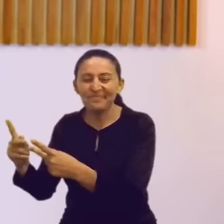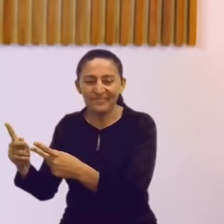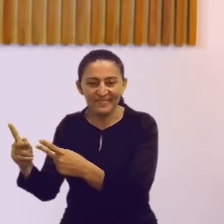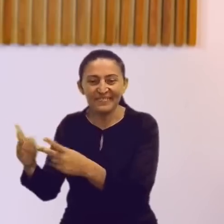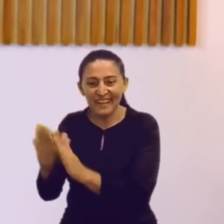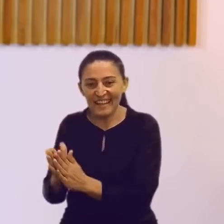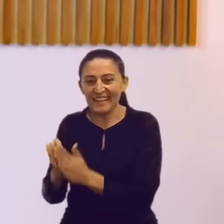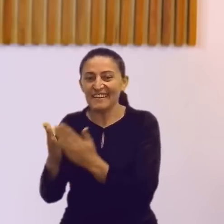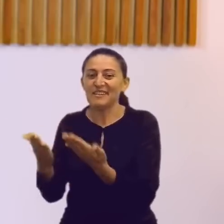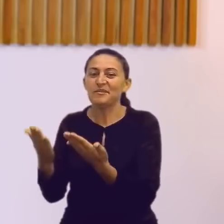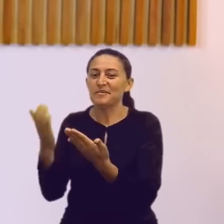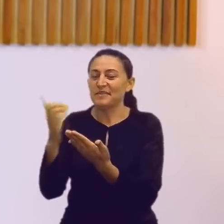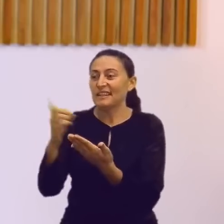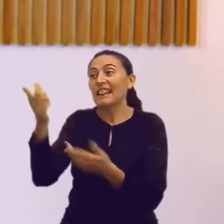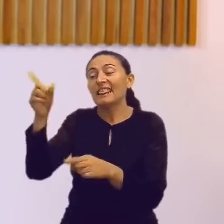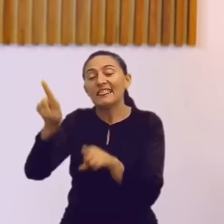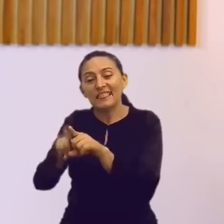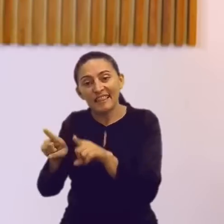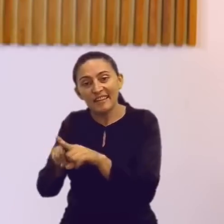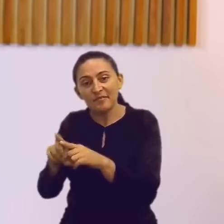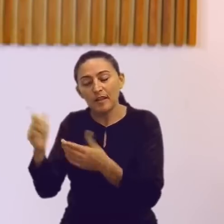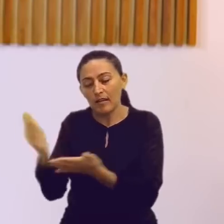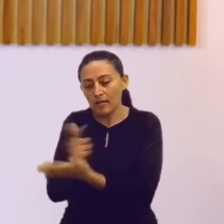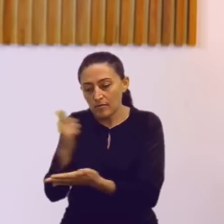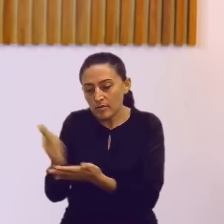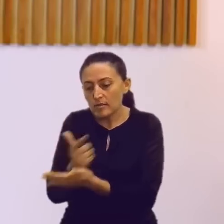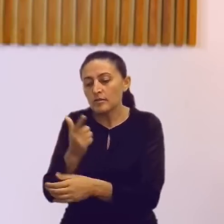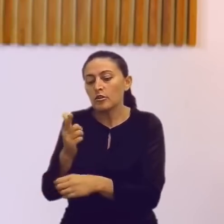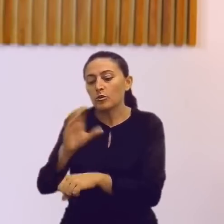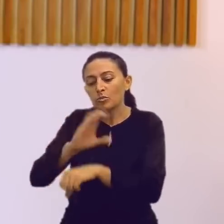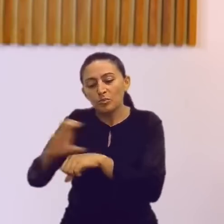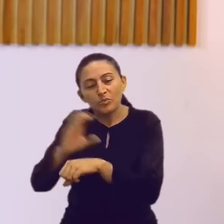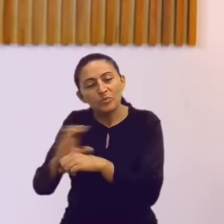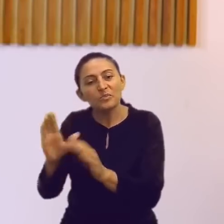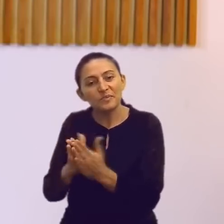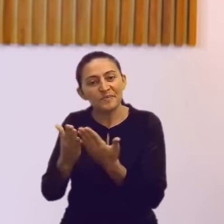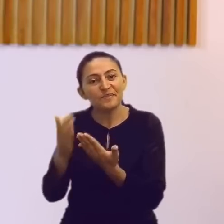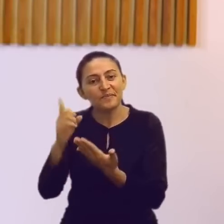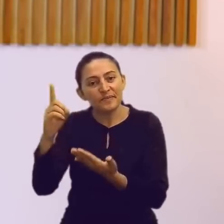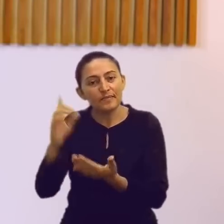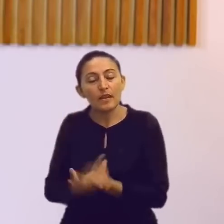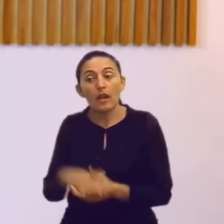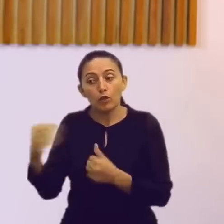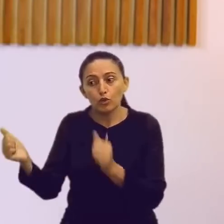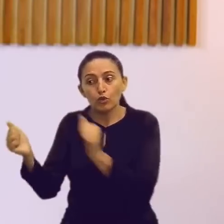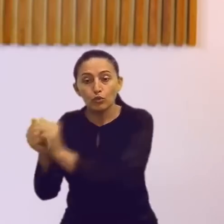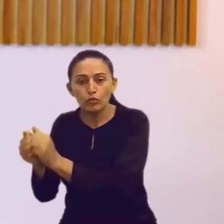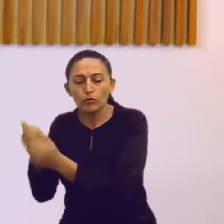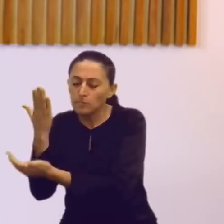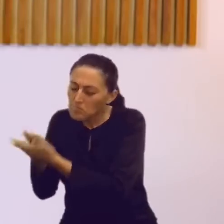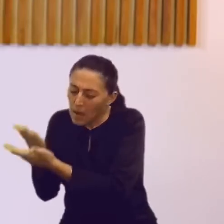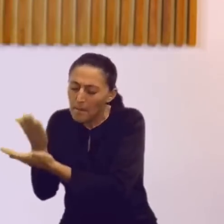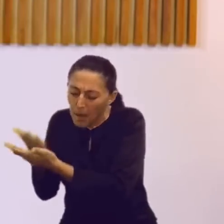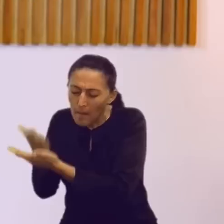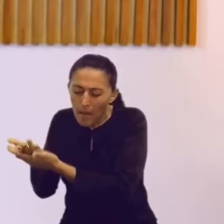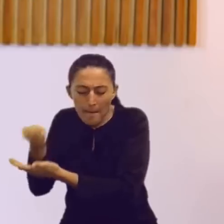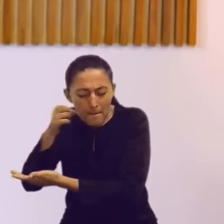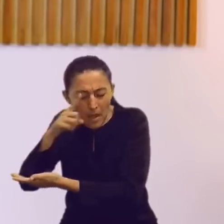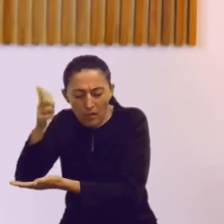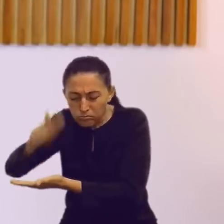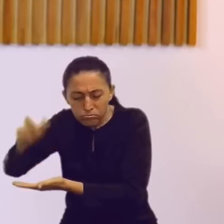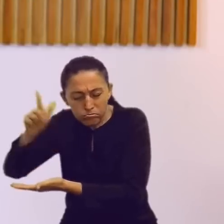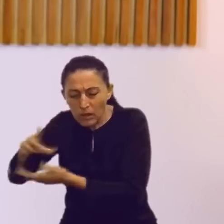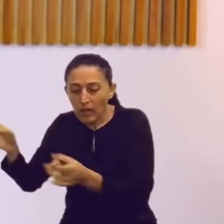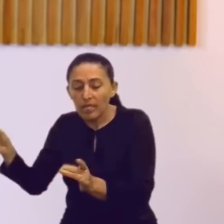Bíblia e mais a lição do curso bíblico. Elas estudaram várias vezes, terminaram